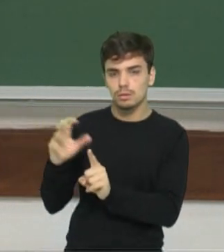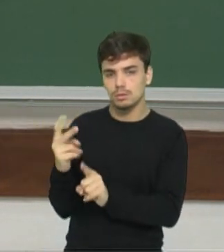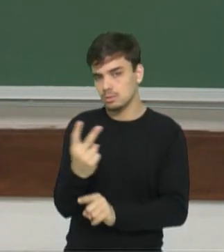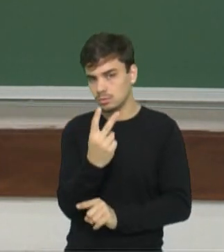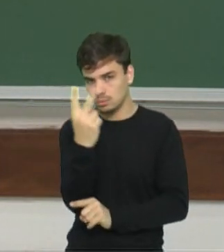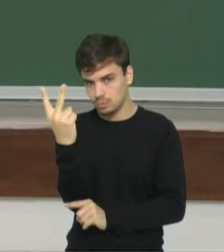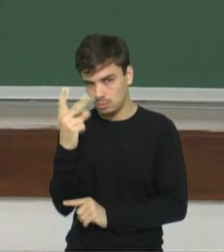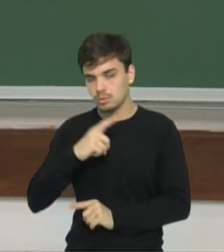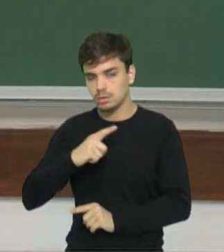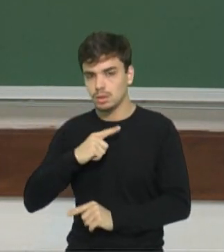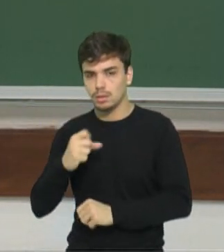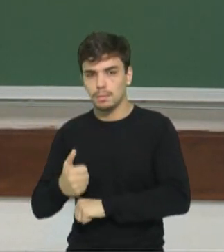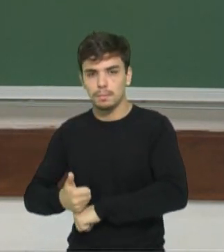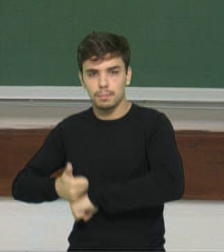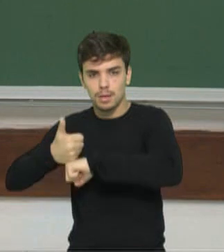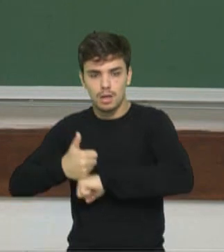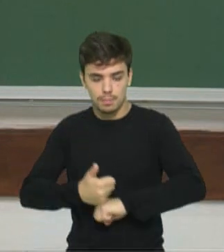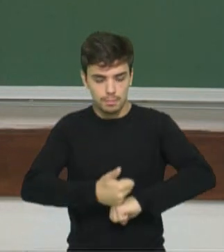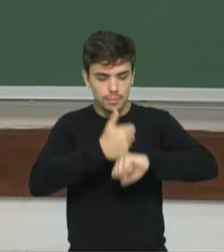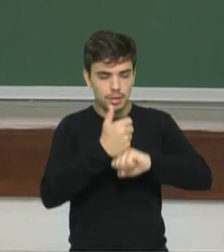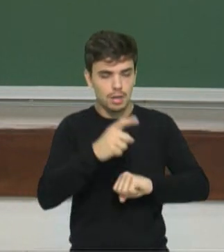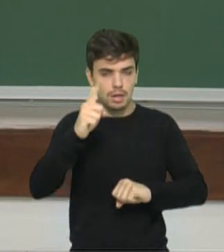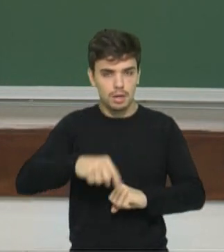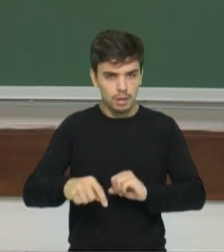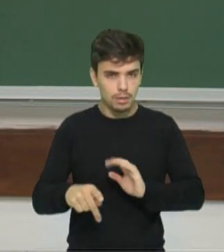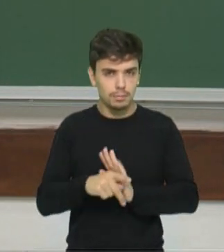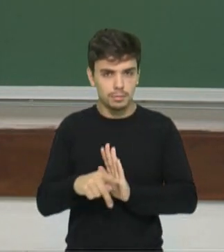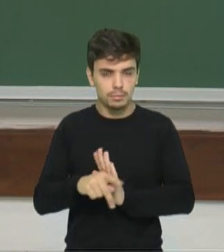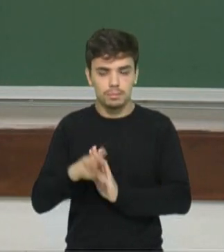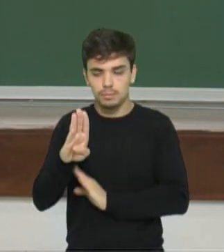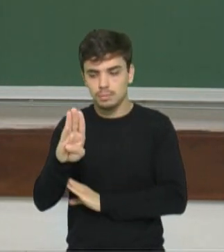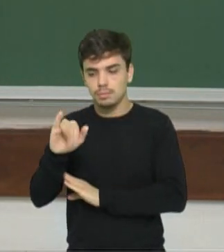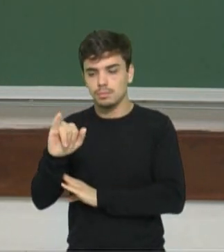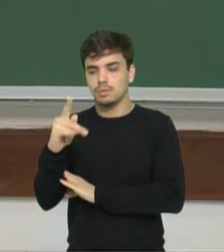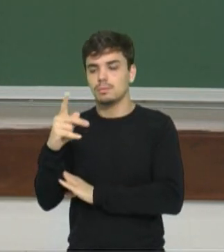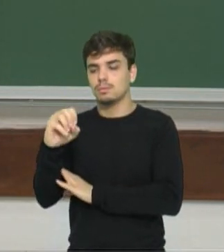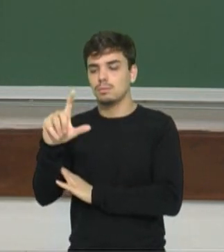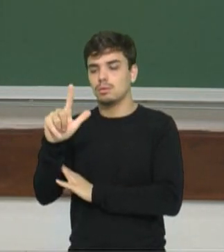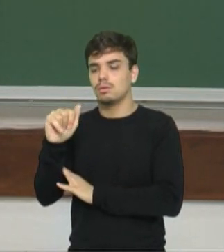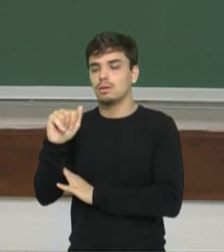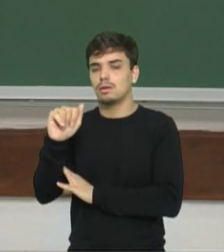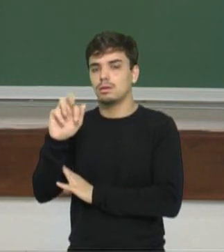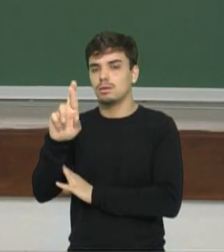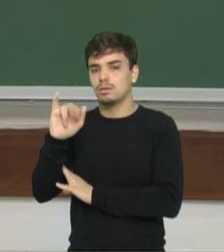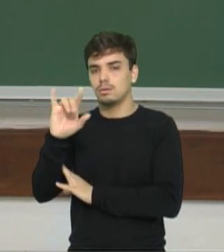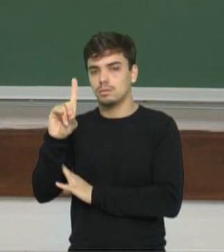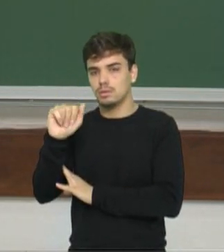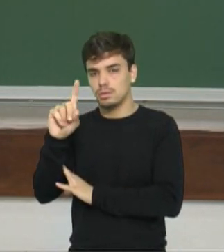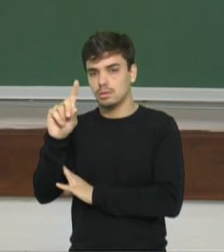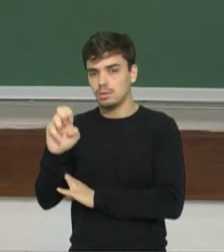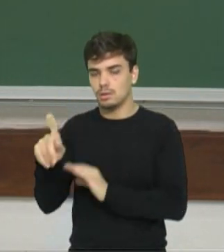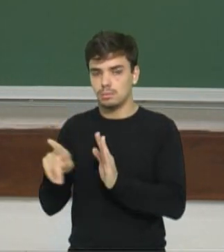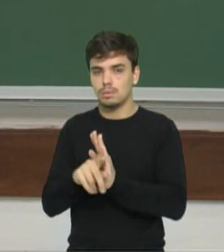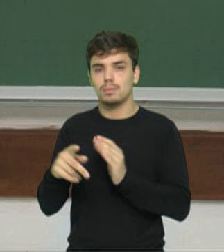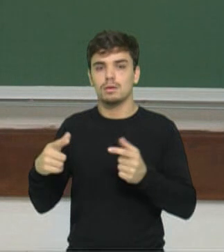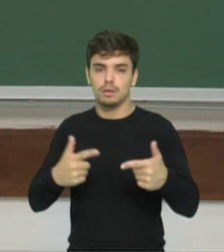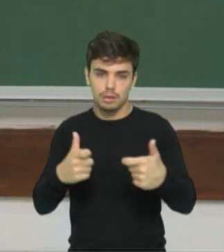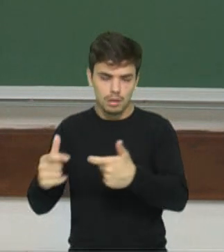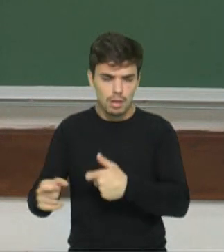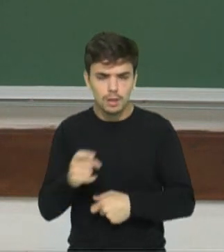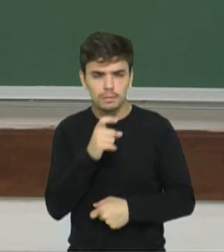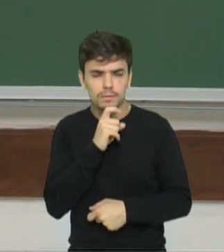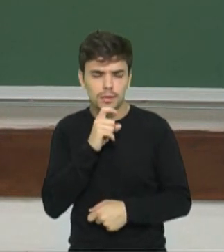duas superpotências aí que protagonizaram a bipolaridade da Guerra Fria. Então, quando os Estados